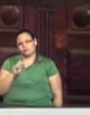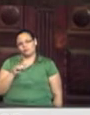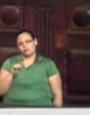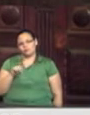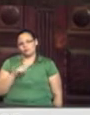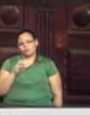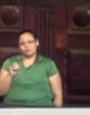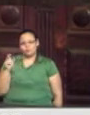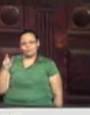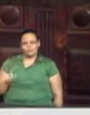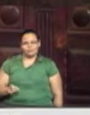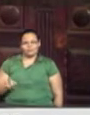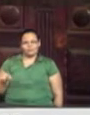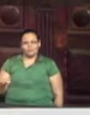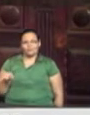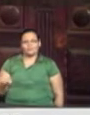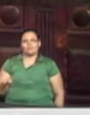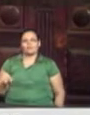manteve